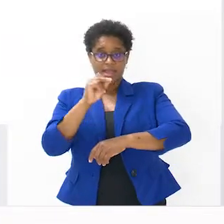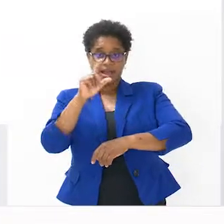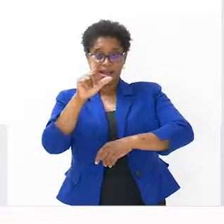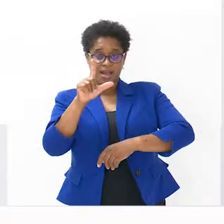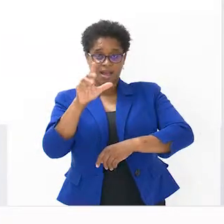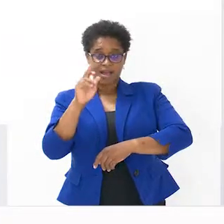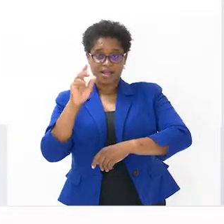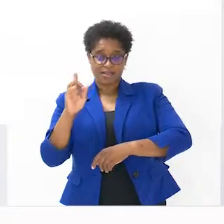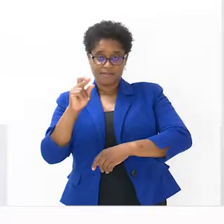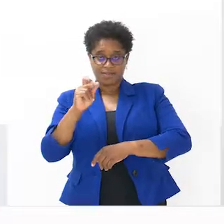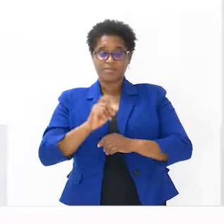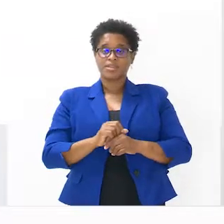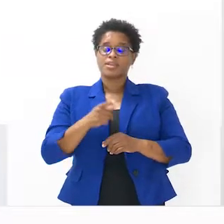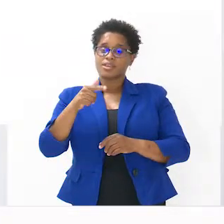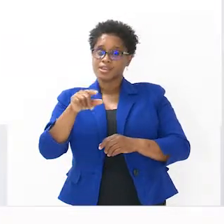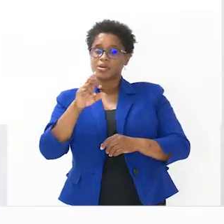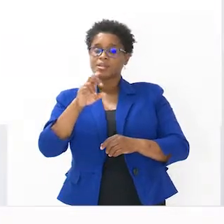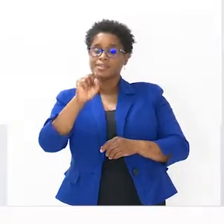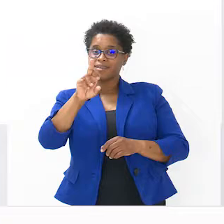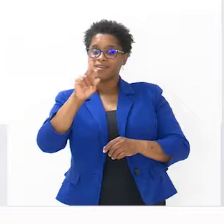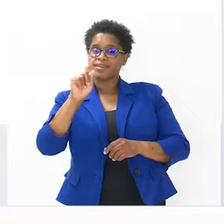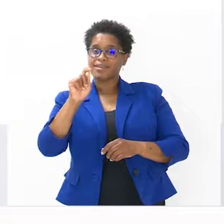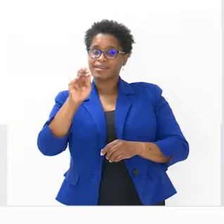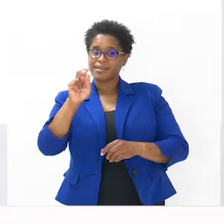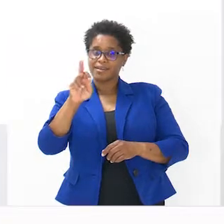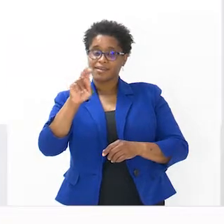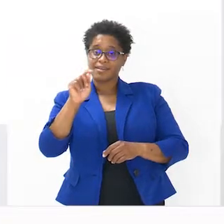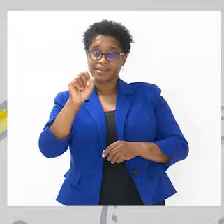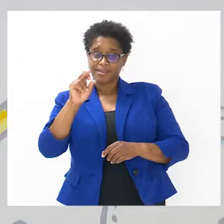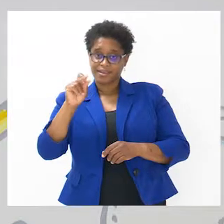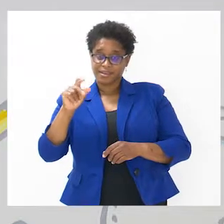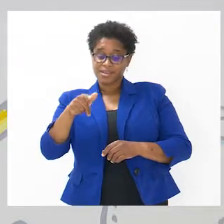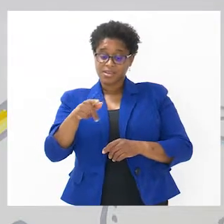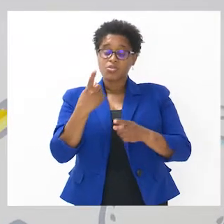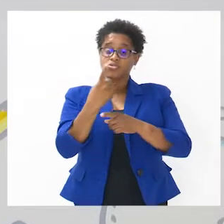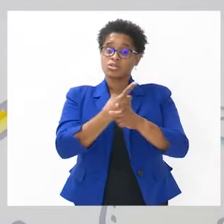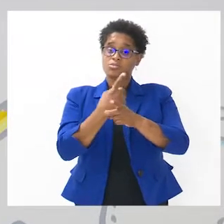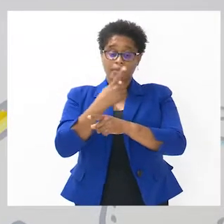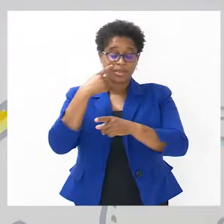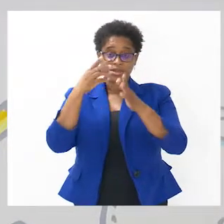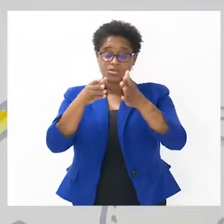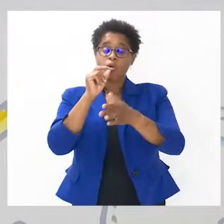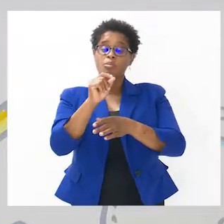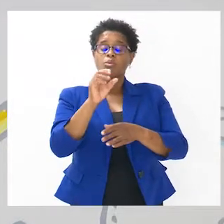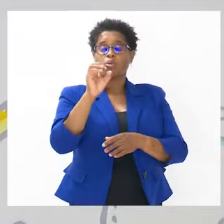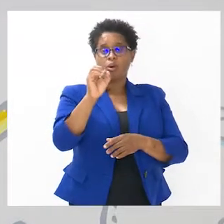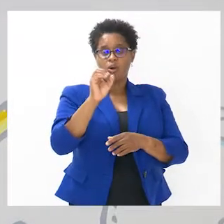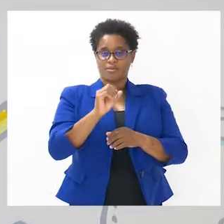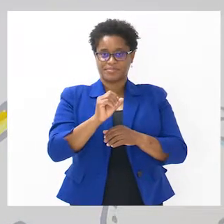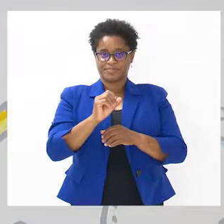é? E temos aqui os elementos, prestem atenção. Temos o ponto O,